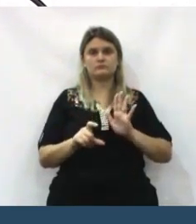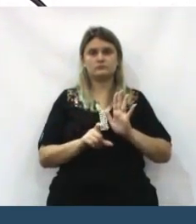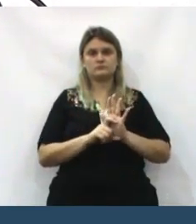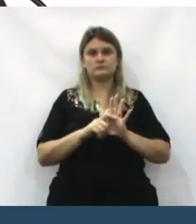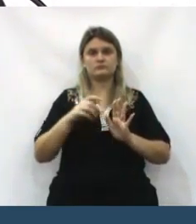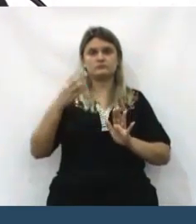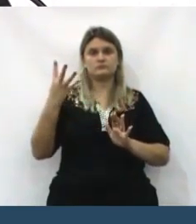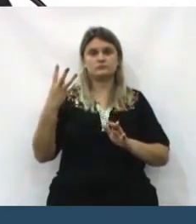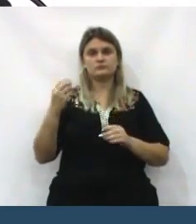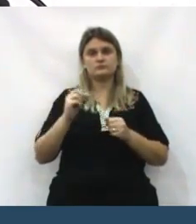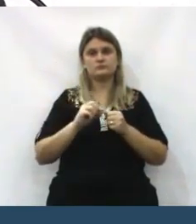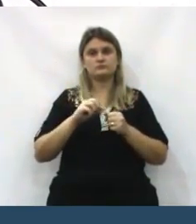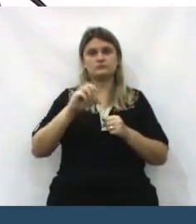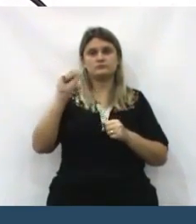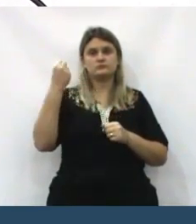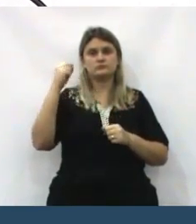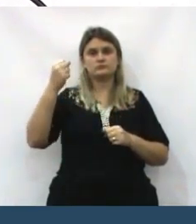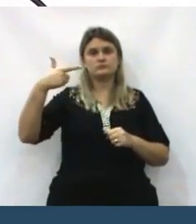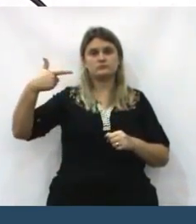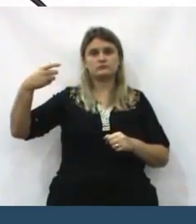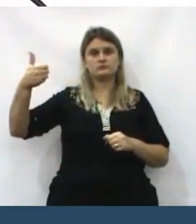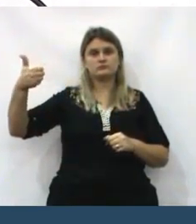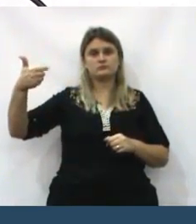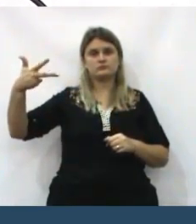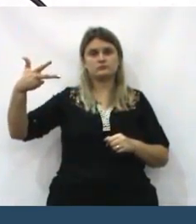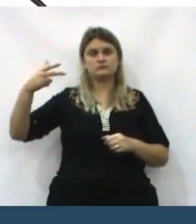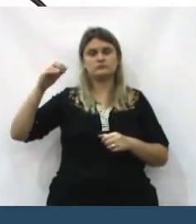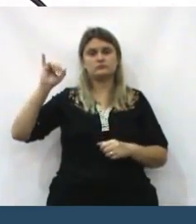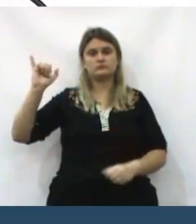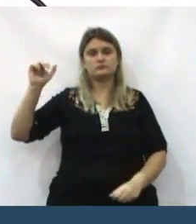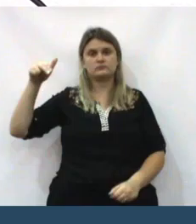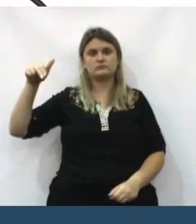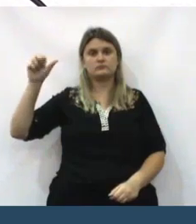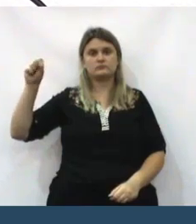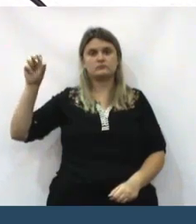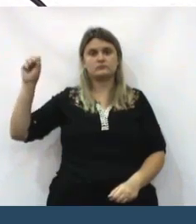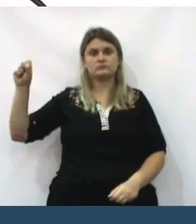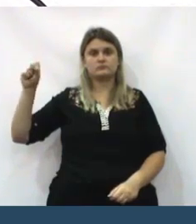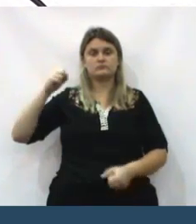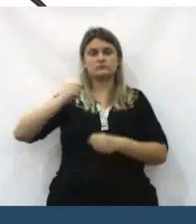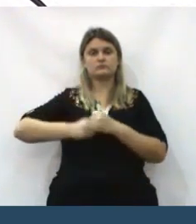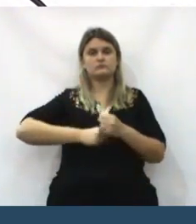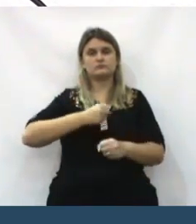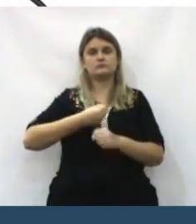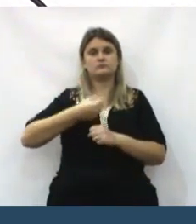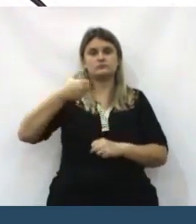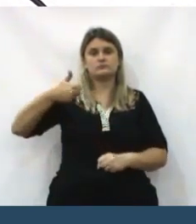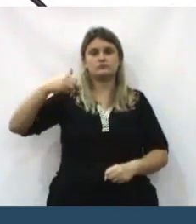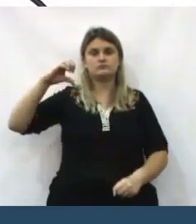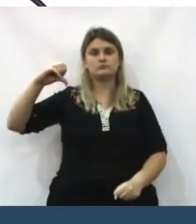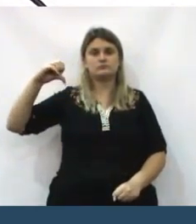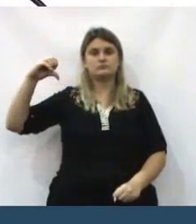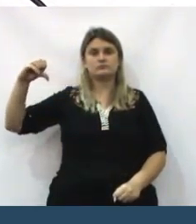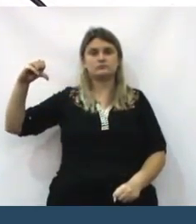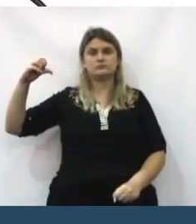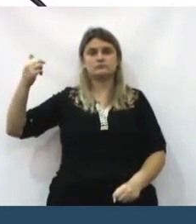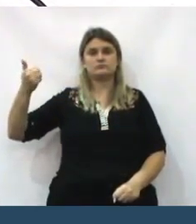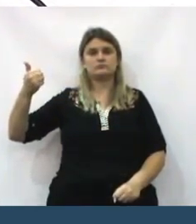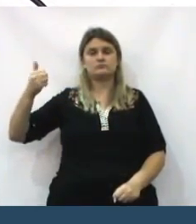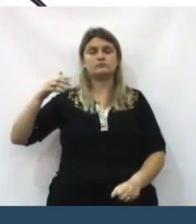do artigo 40, aplique-se a Lei 8.213 do INSS, 91, em seu artigo